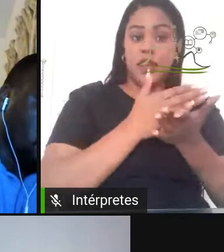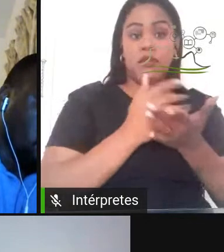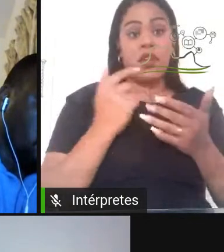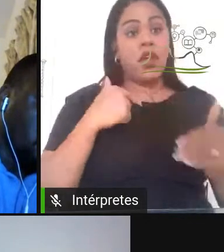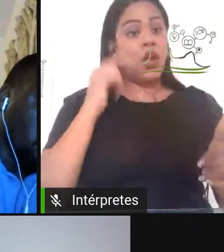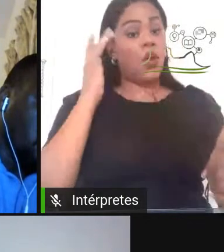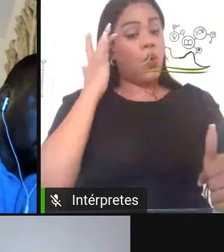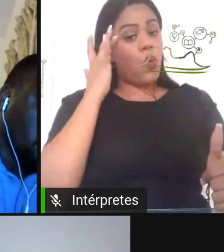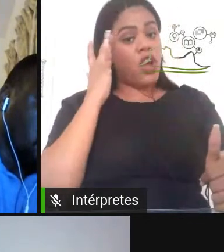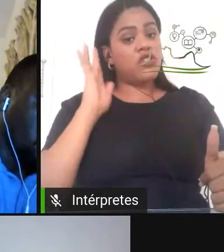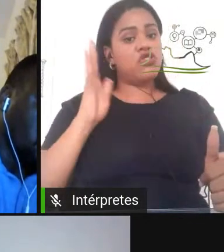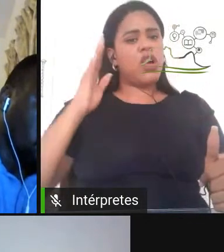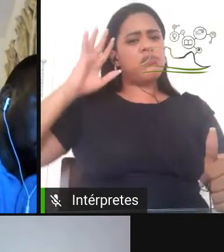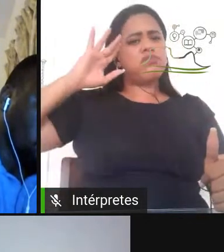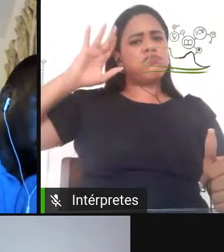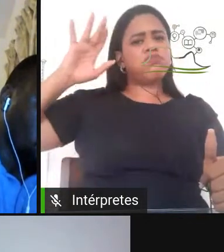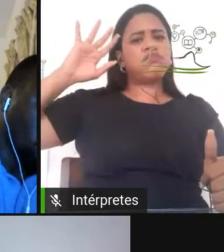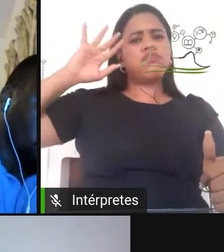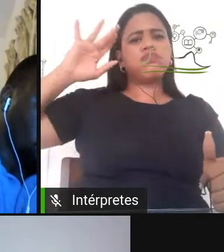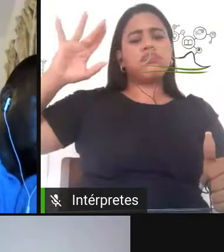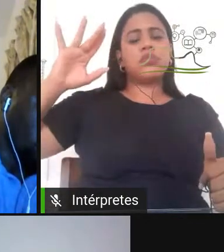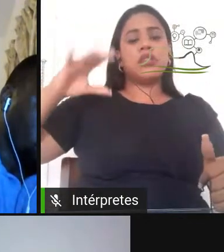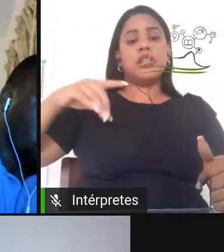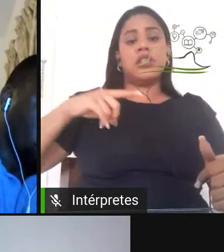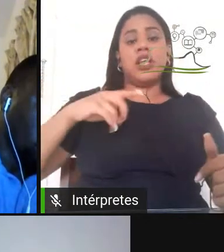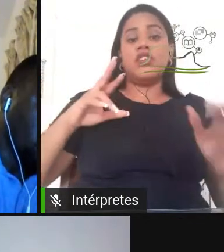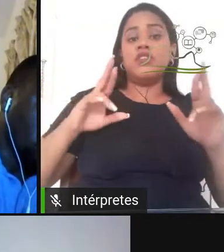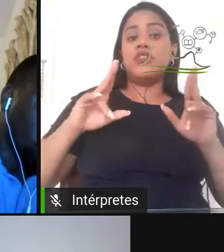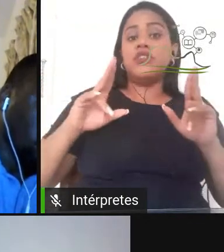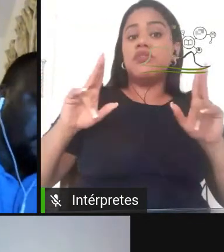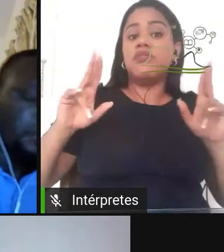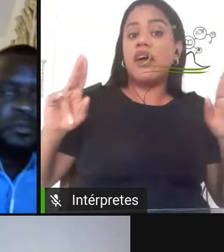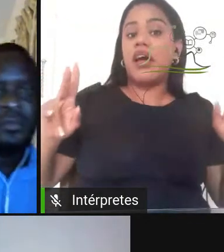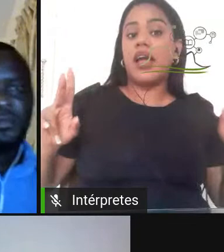reflete momentos diferentes e circunstâncias